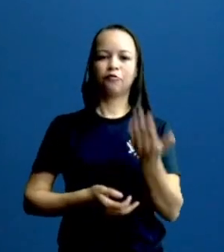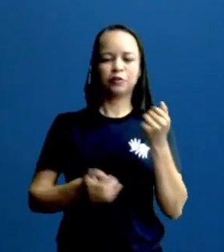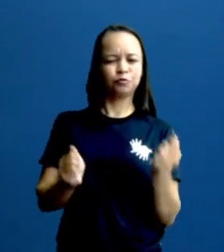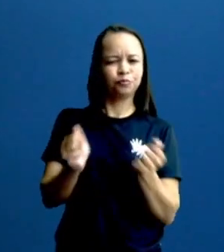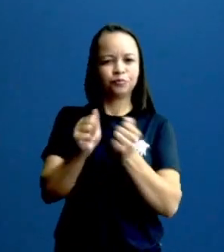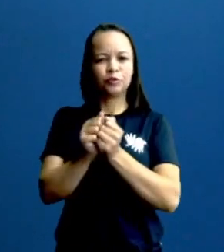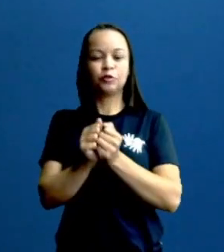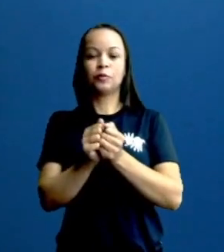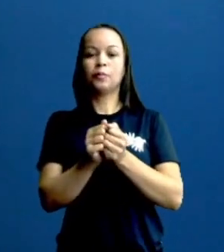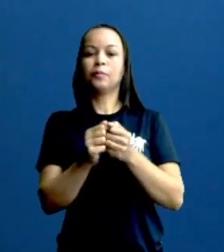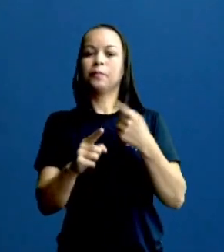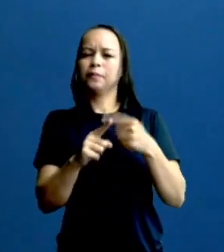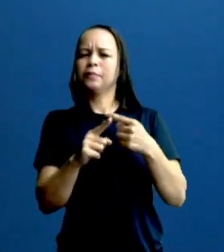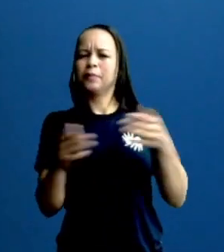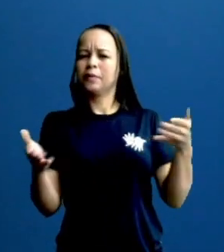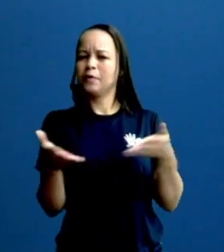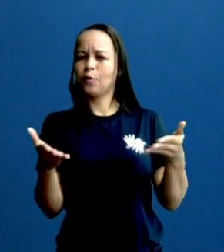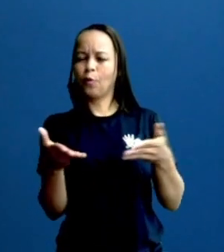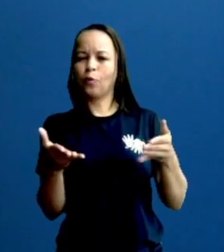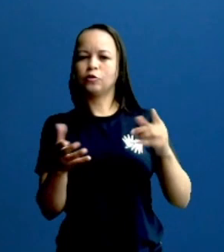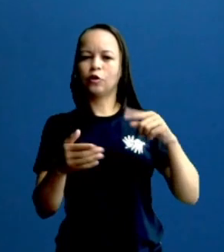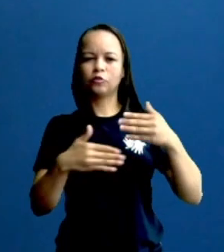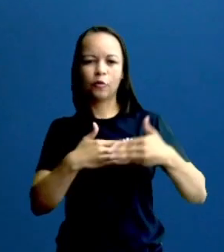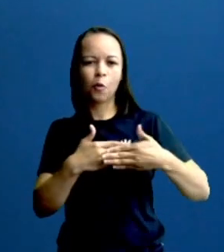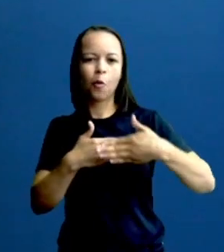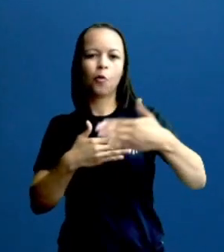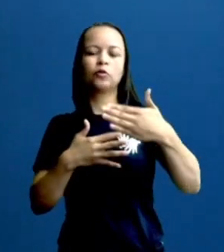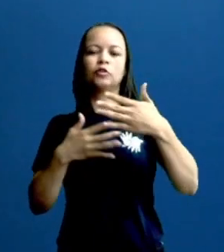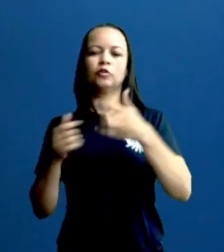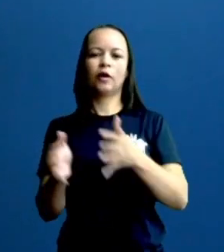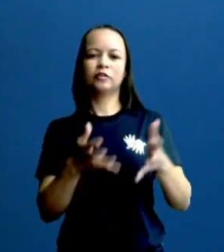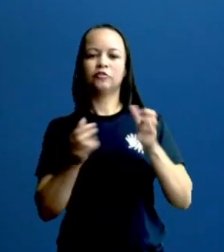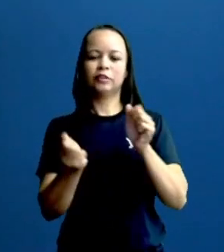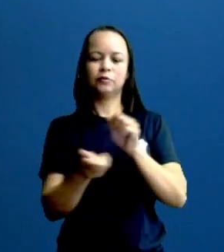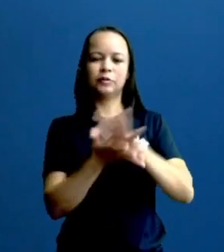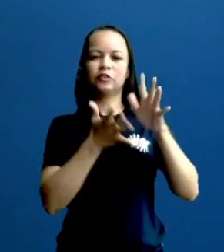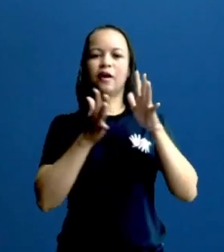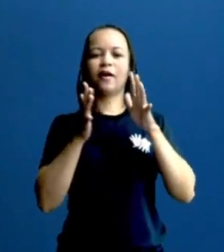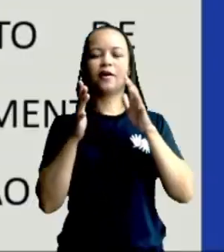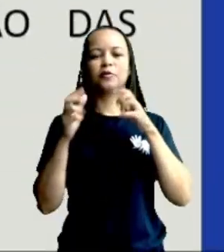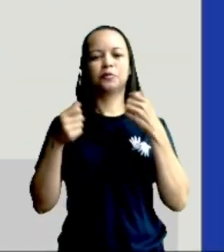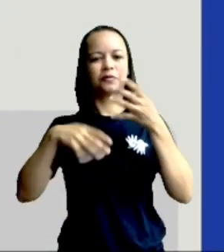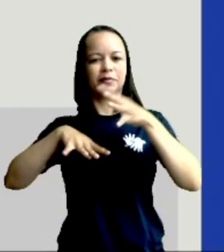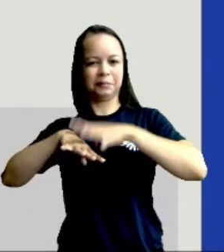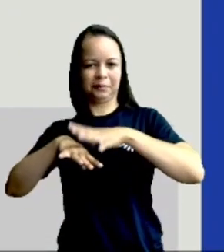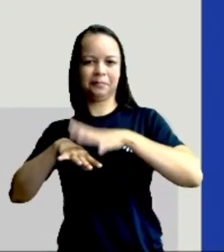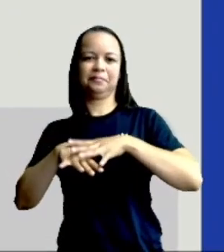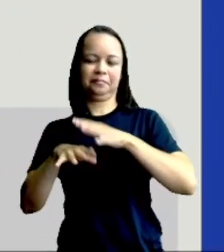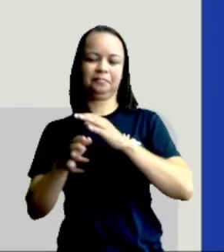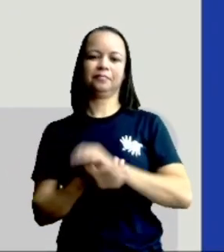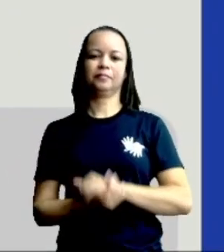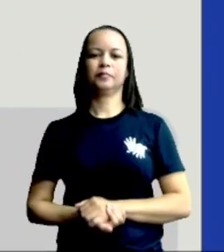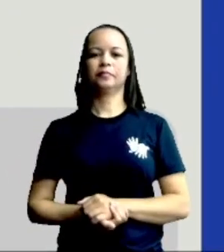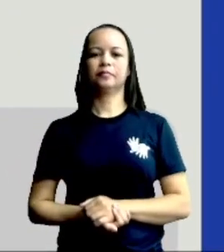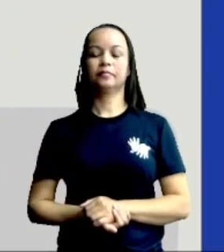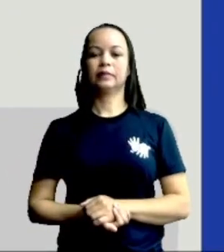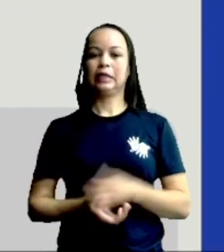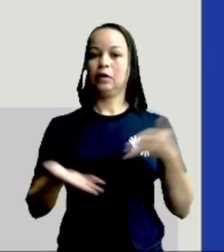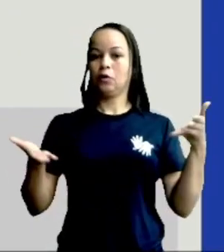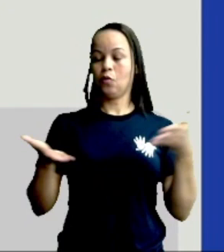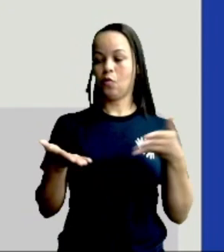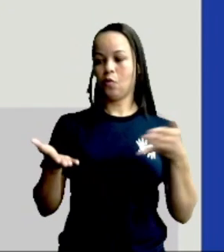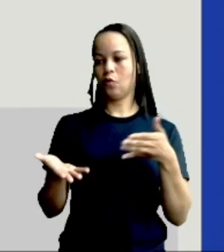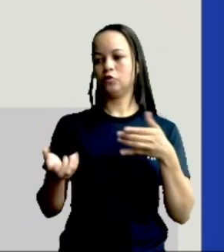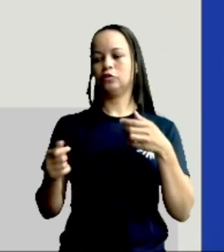comigo, porque hoje a gente vai continuar desvendando os mistérios da matemática. Hoje a gente vai